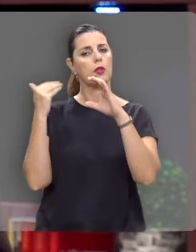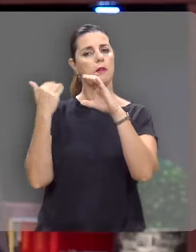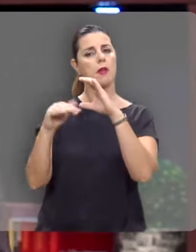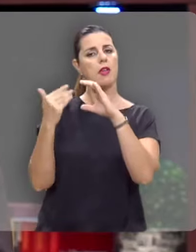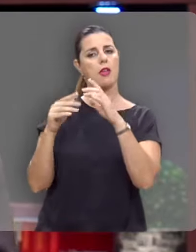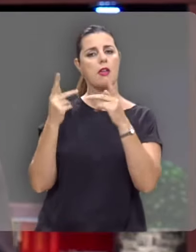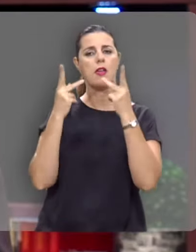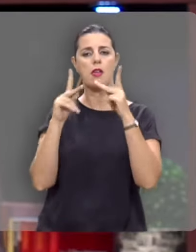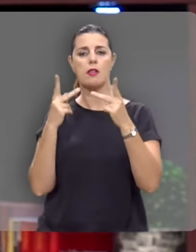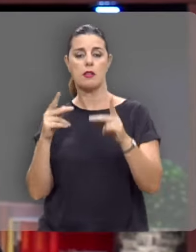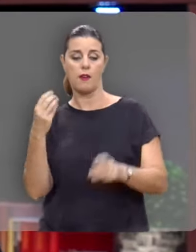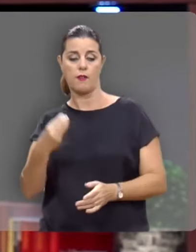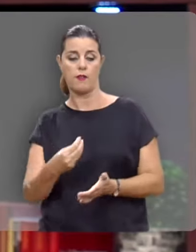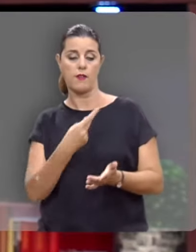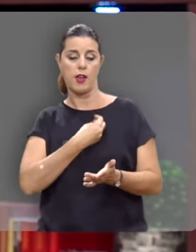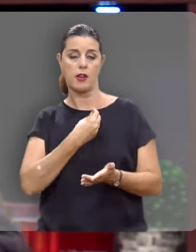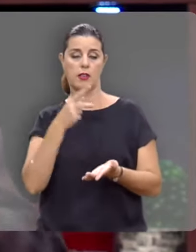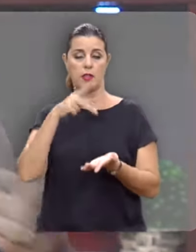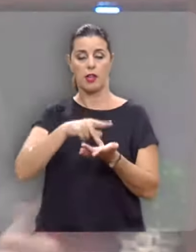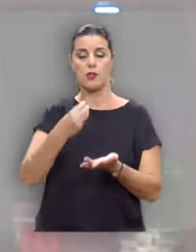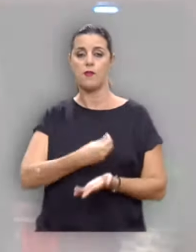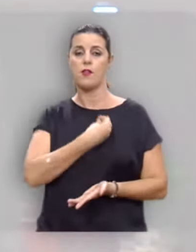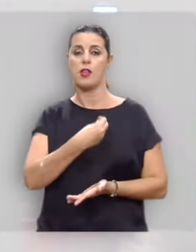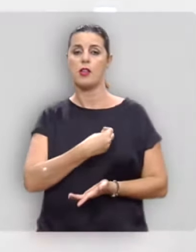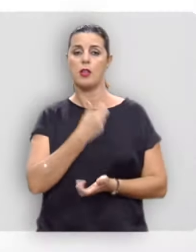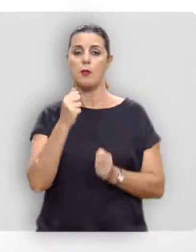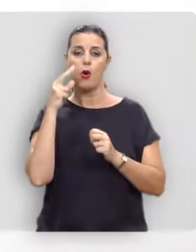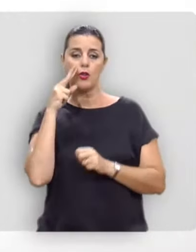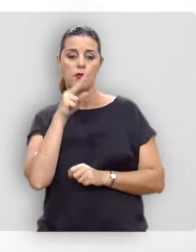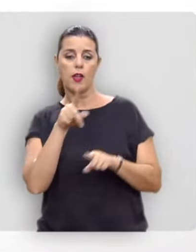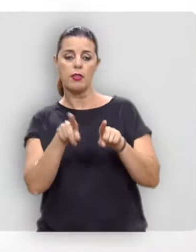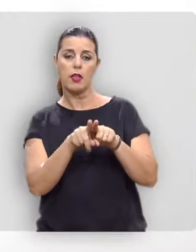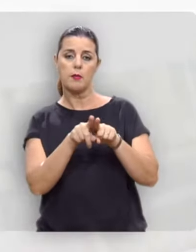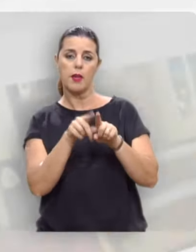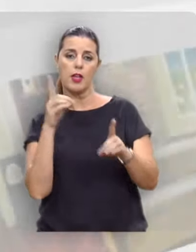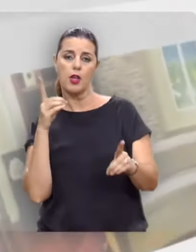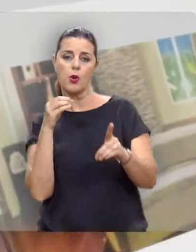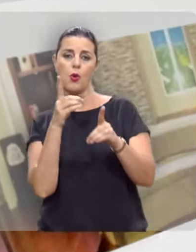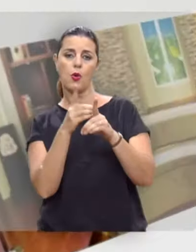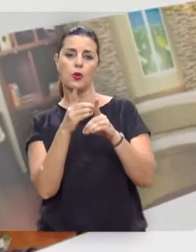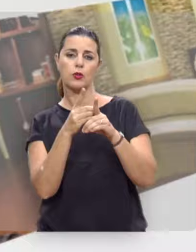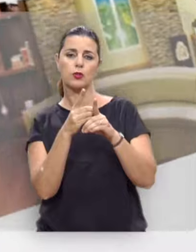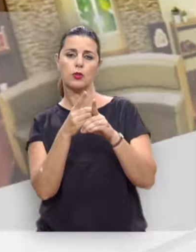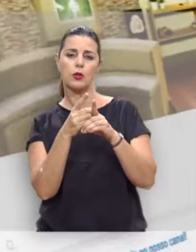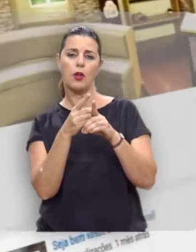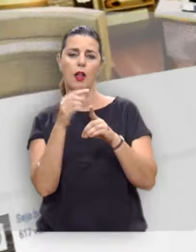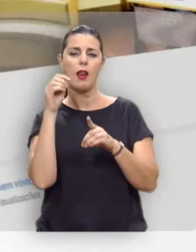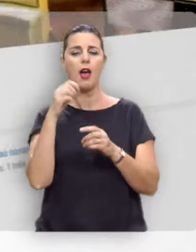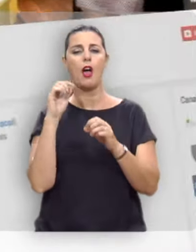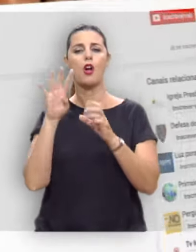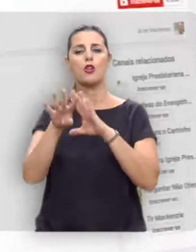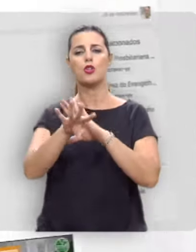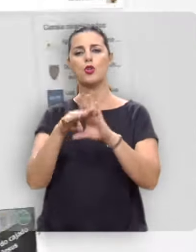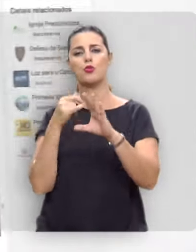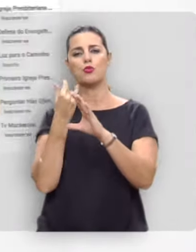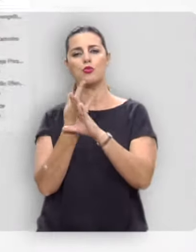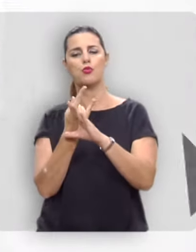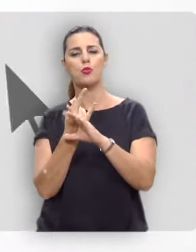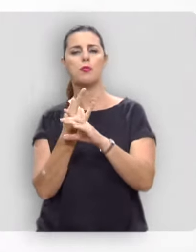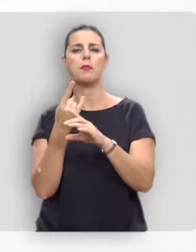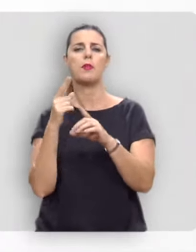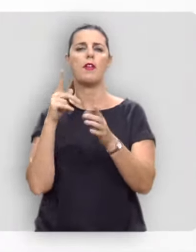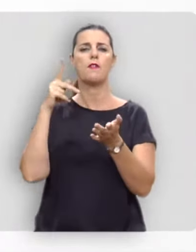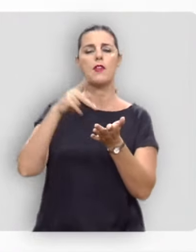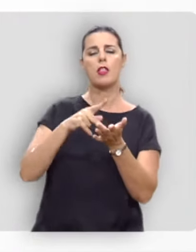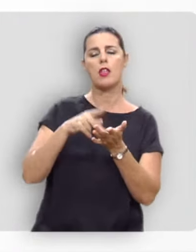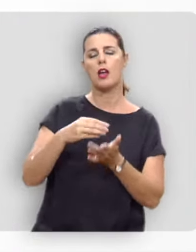as mensagens do Verdade e Vida e você quer rever algumas mensagens, você pode também encontrá-las nos nossos canais lá no YouTube, tanto